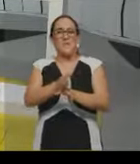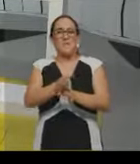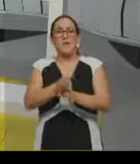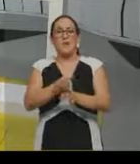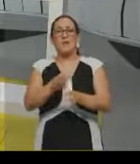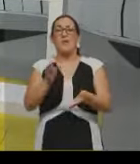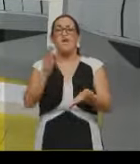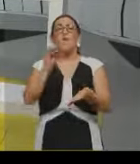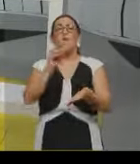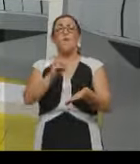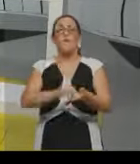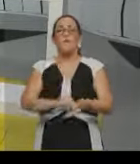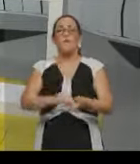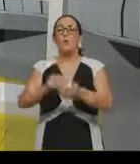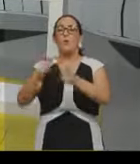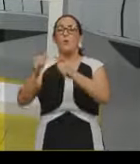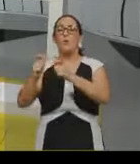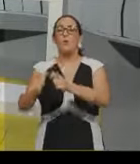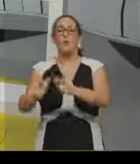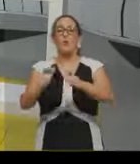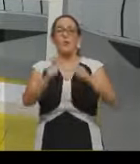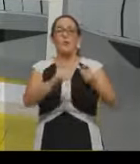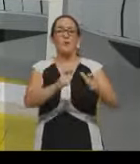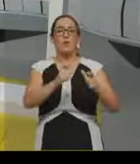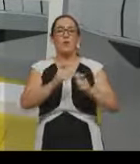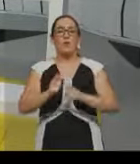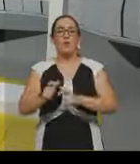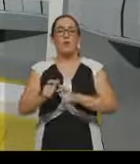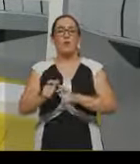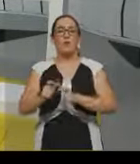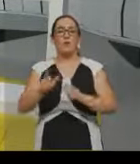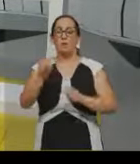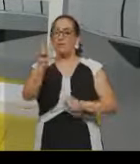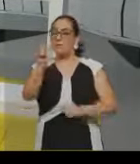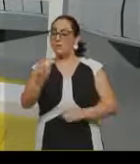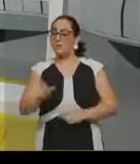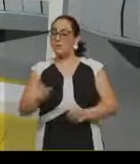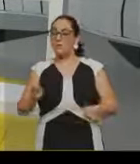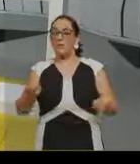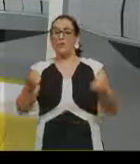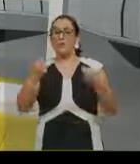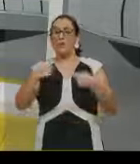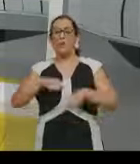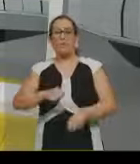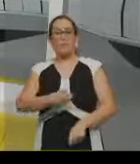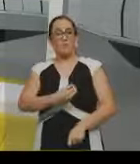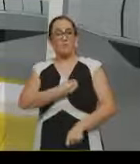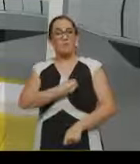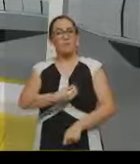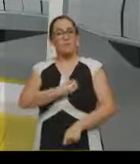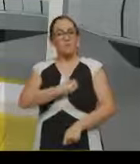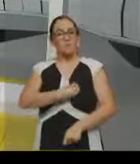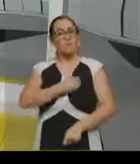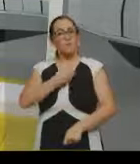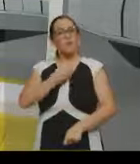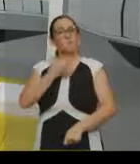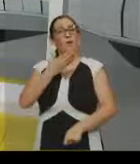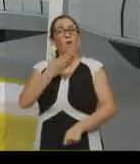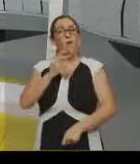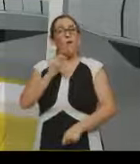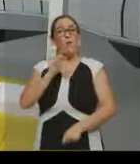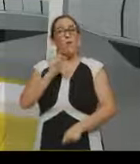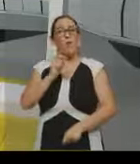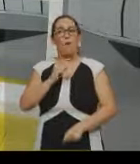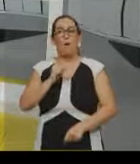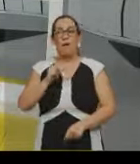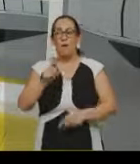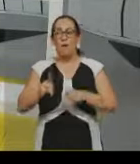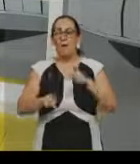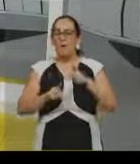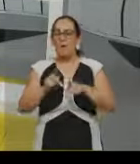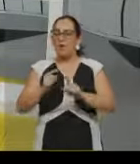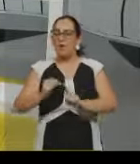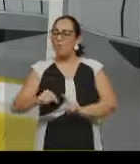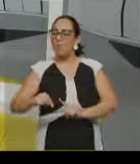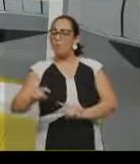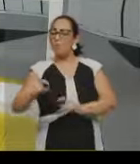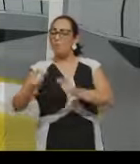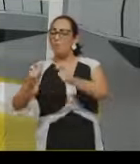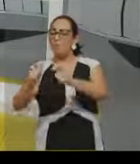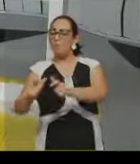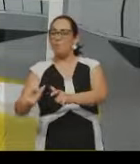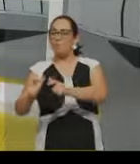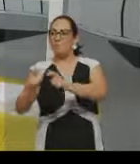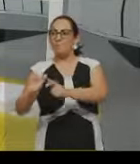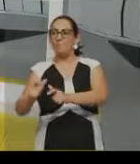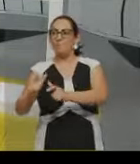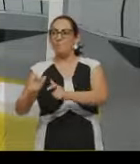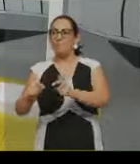de local onde essas pessoas pudessem viver faz com que elas vão para aqueles lugares onde outras pessoas não iam, né? E a gente entende também todo um